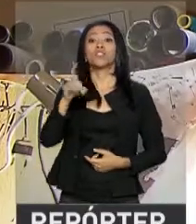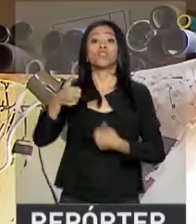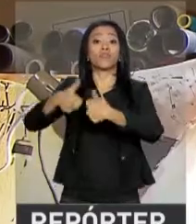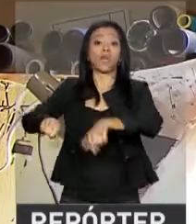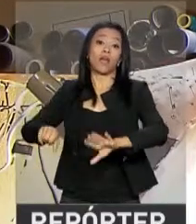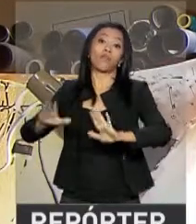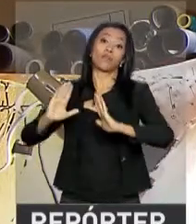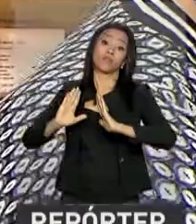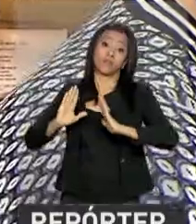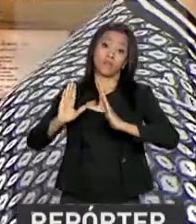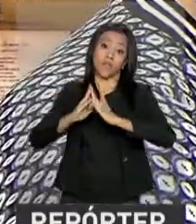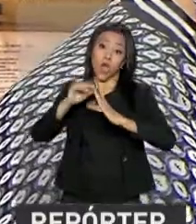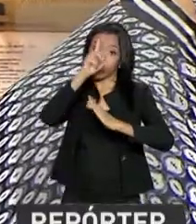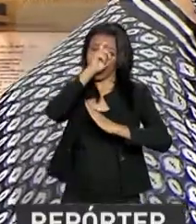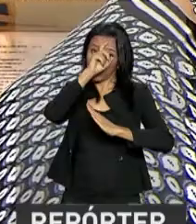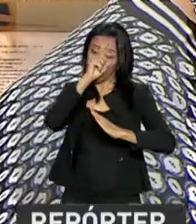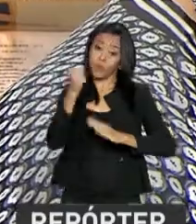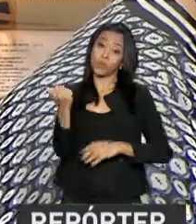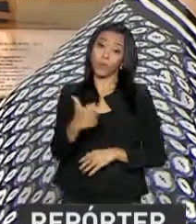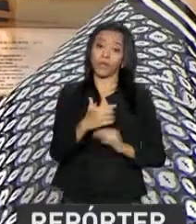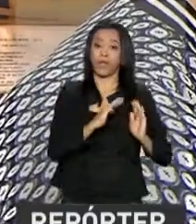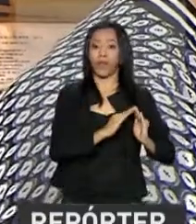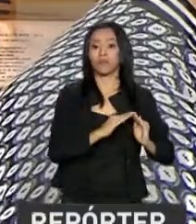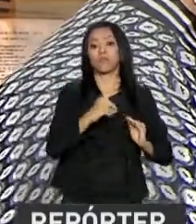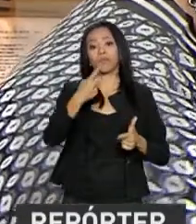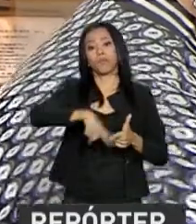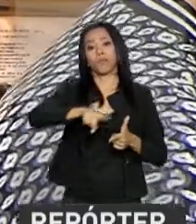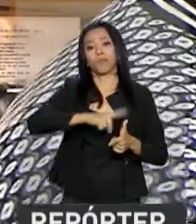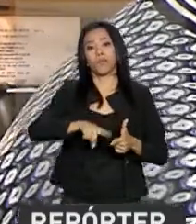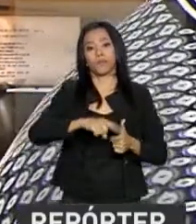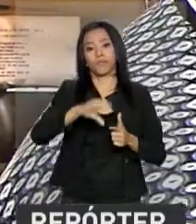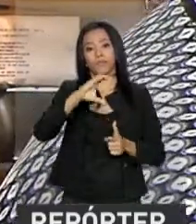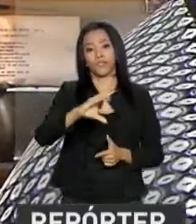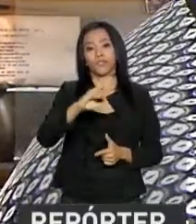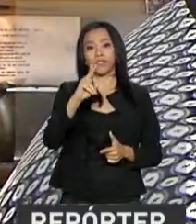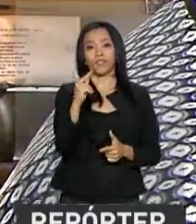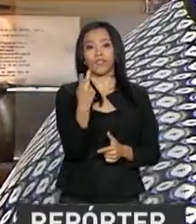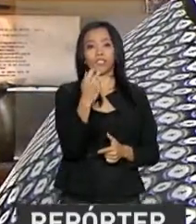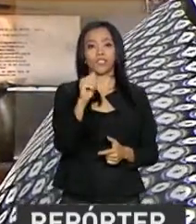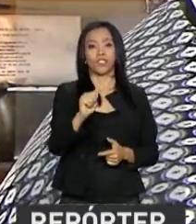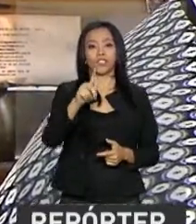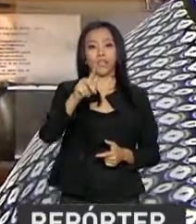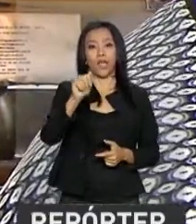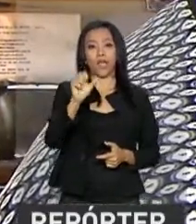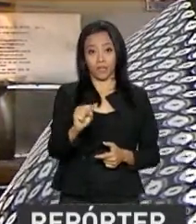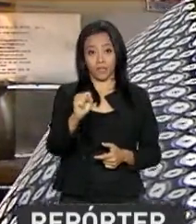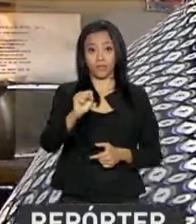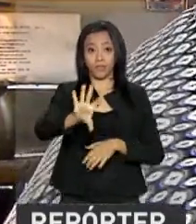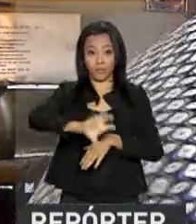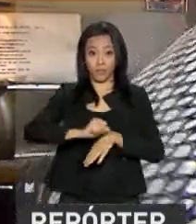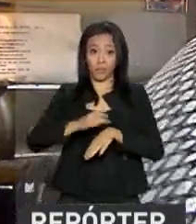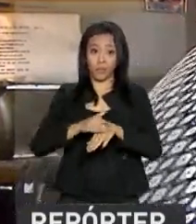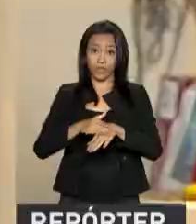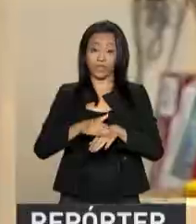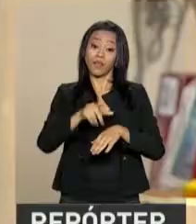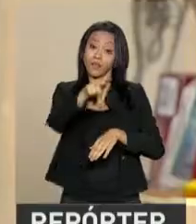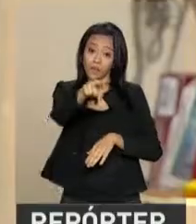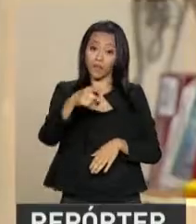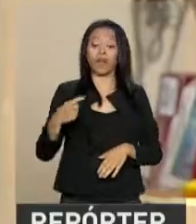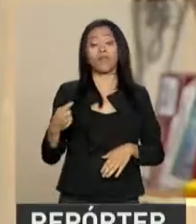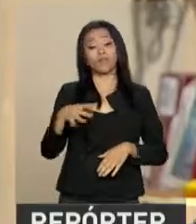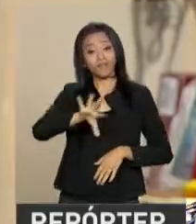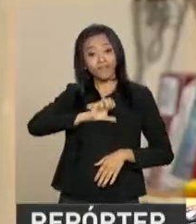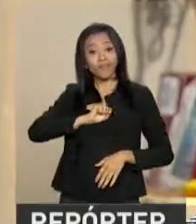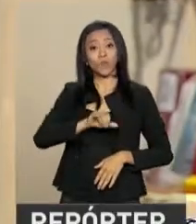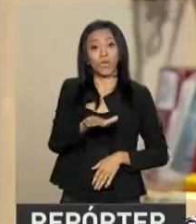hospital do que em casa para tratar a doença de chagas que pegou quando era criança e vivia na extrema pobreza morava